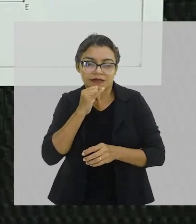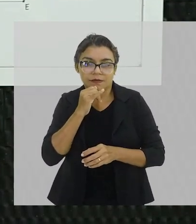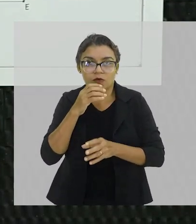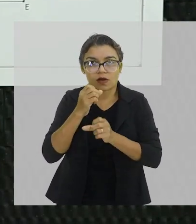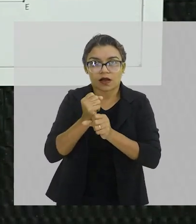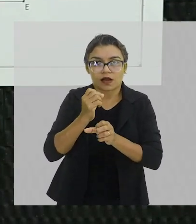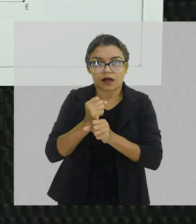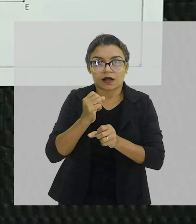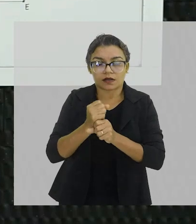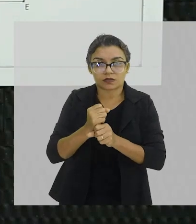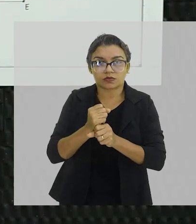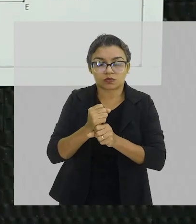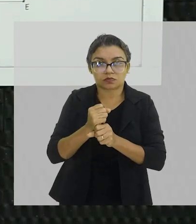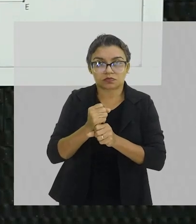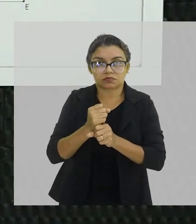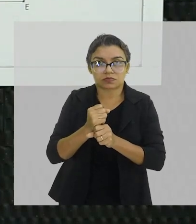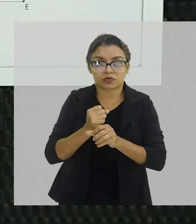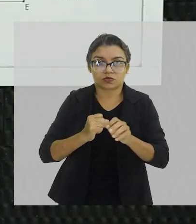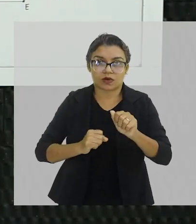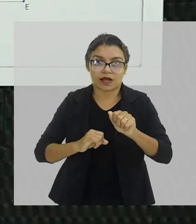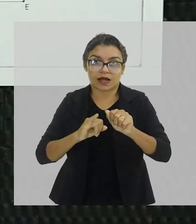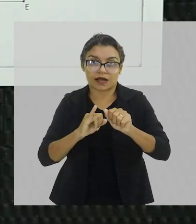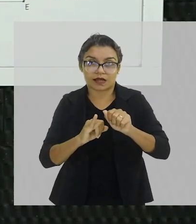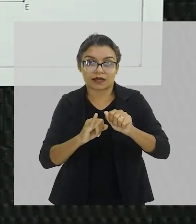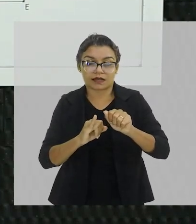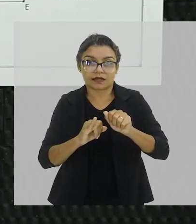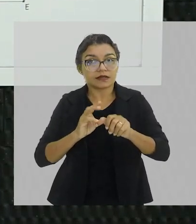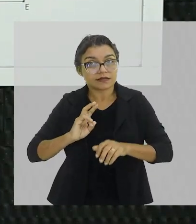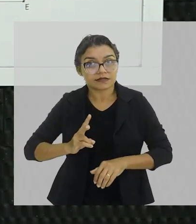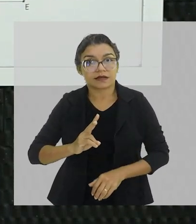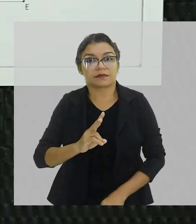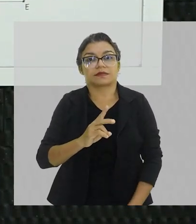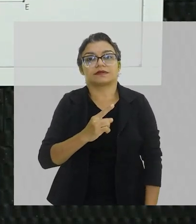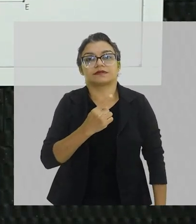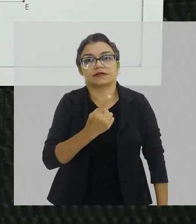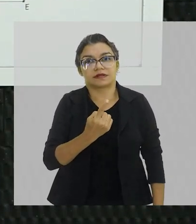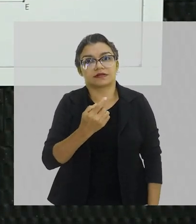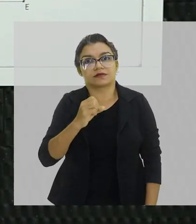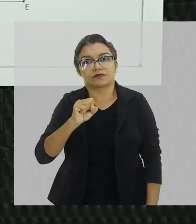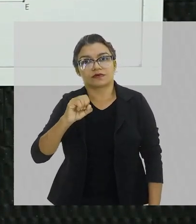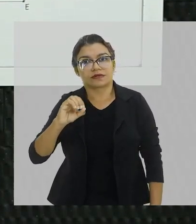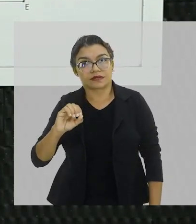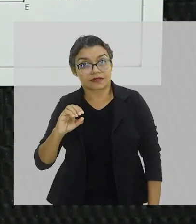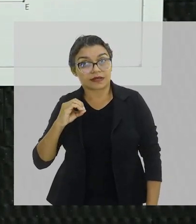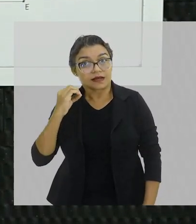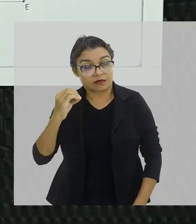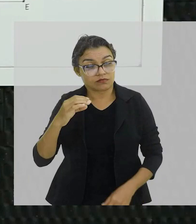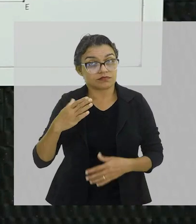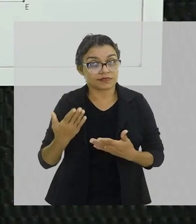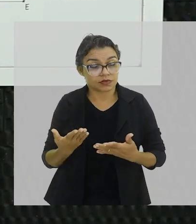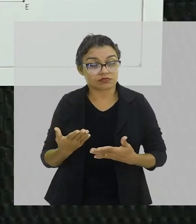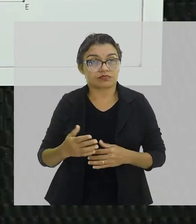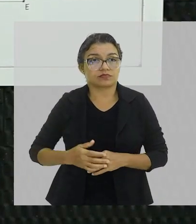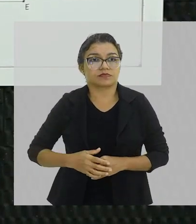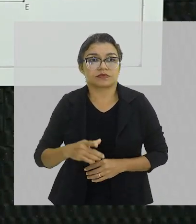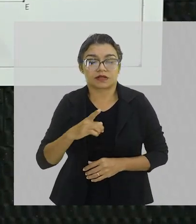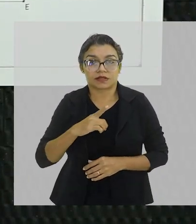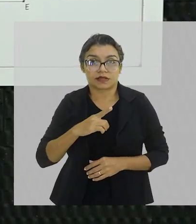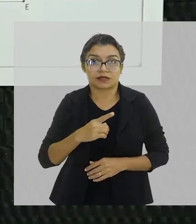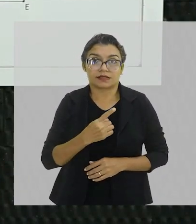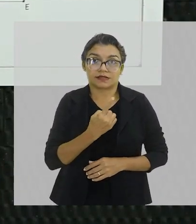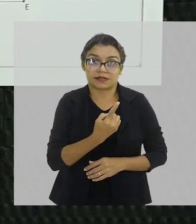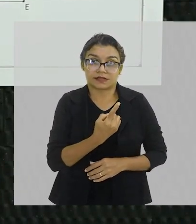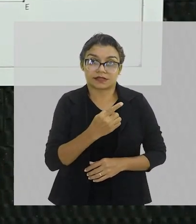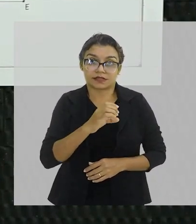um triângulo mede quanto? Sempre 180 graus, tá? Então veja só, turma, eu tenho